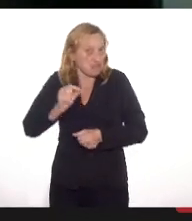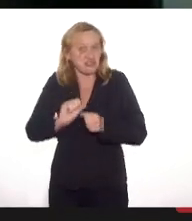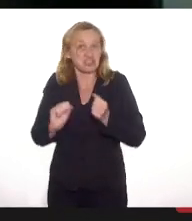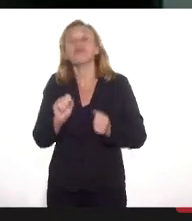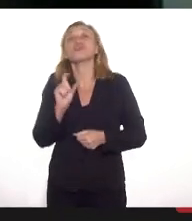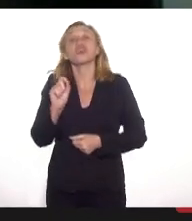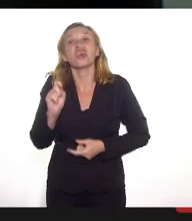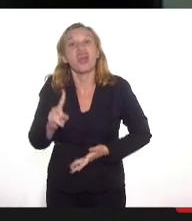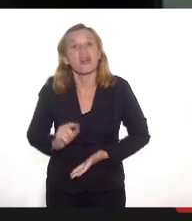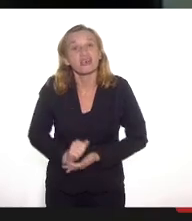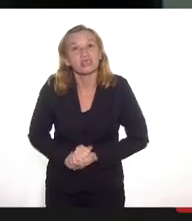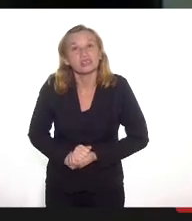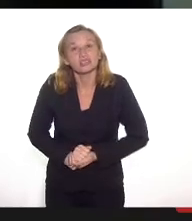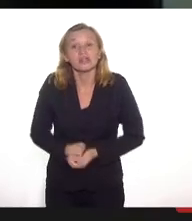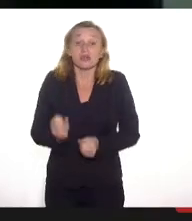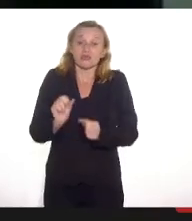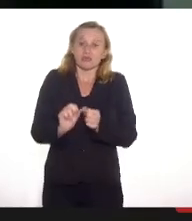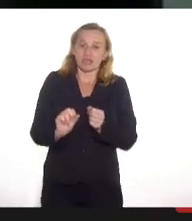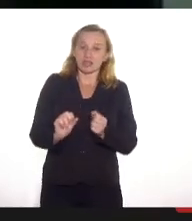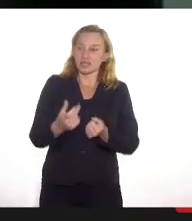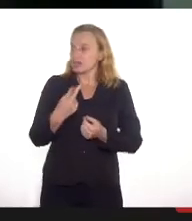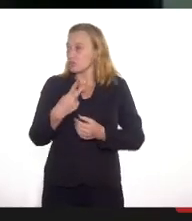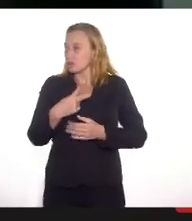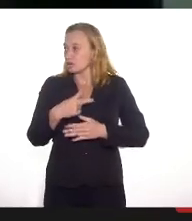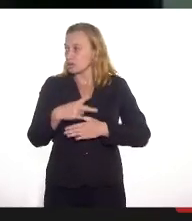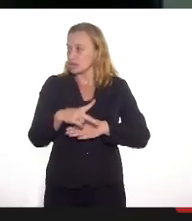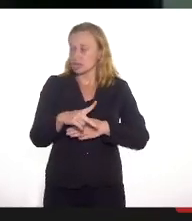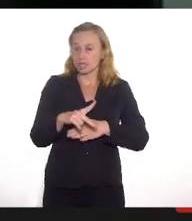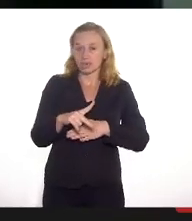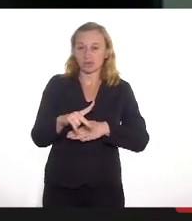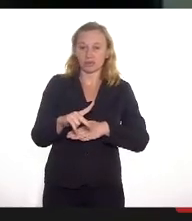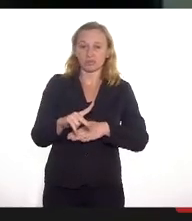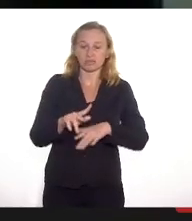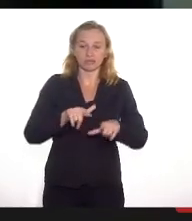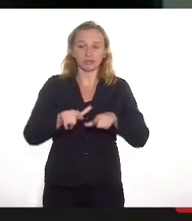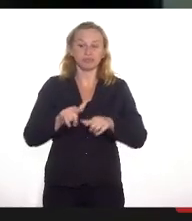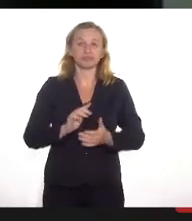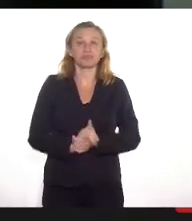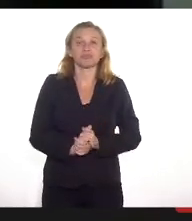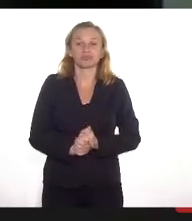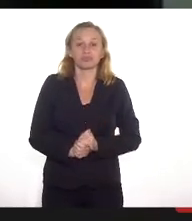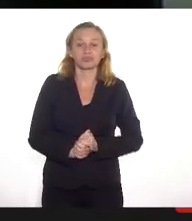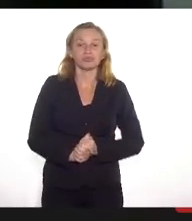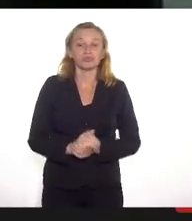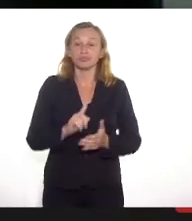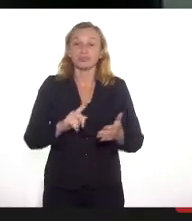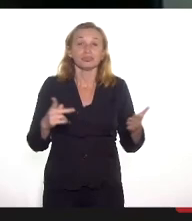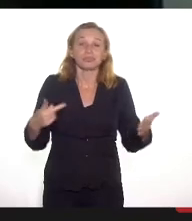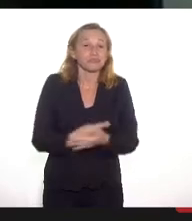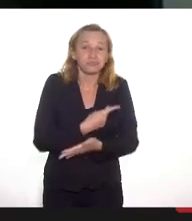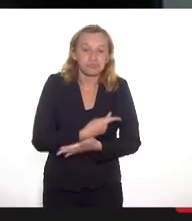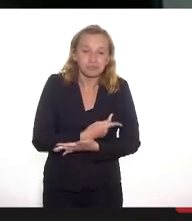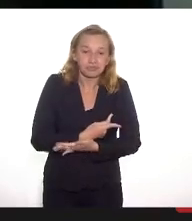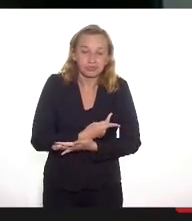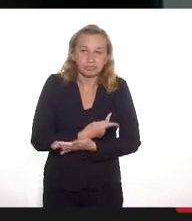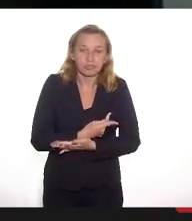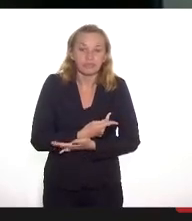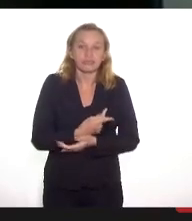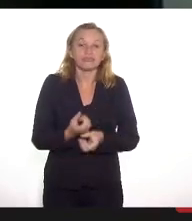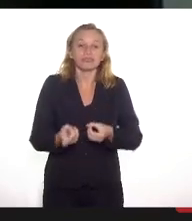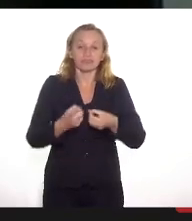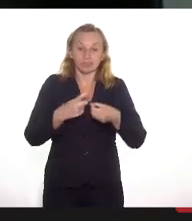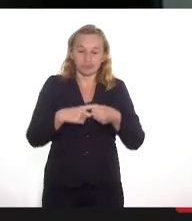que é né fazer os seus as suas articulações Para não acontecer né para poder